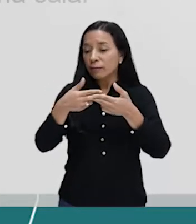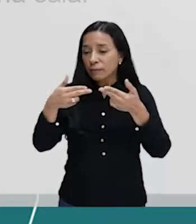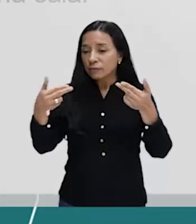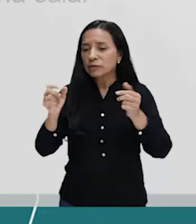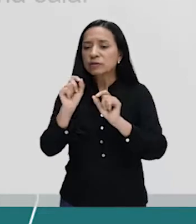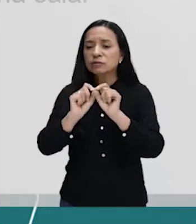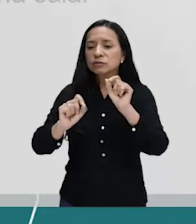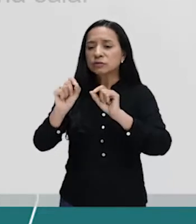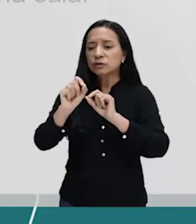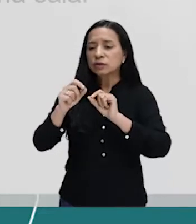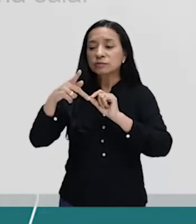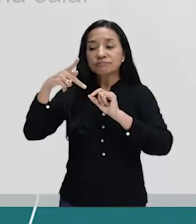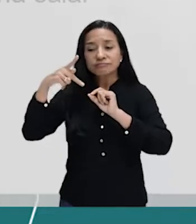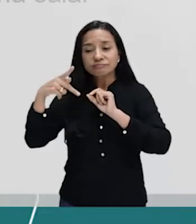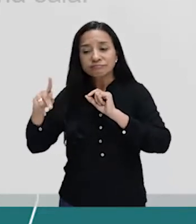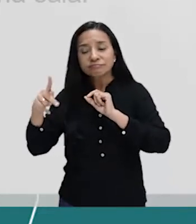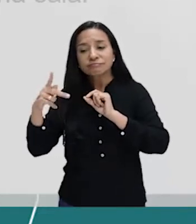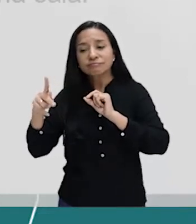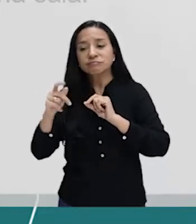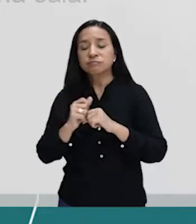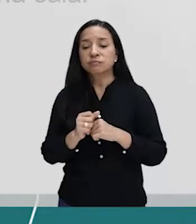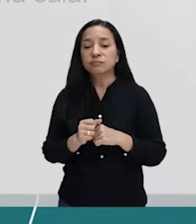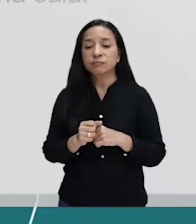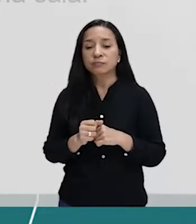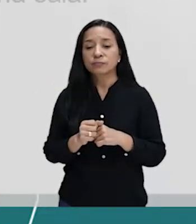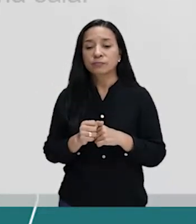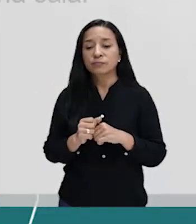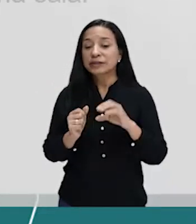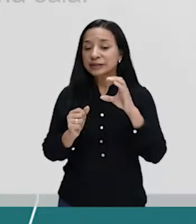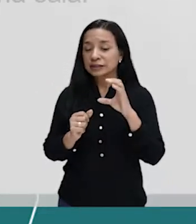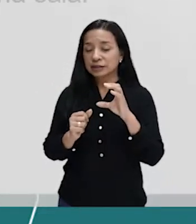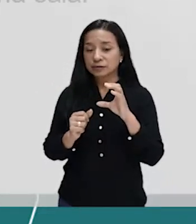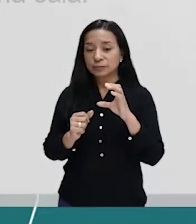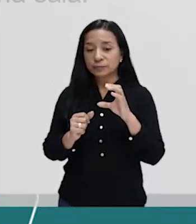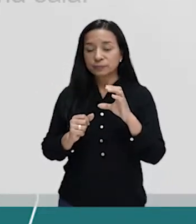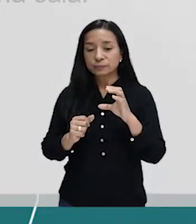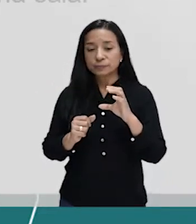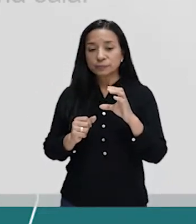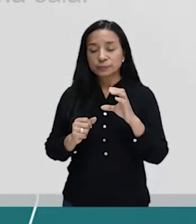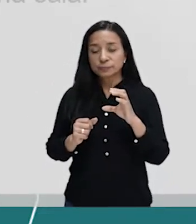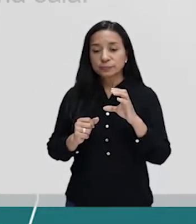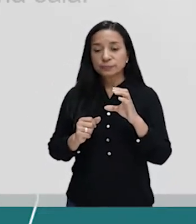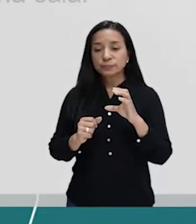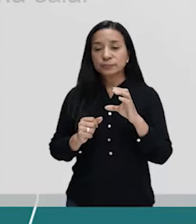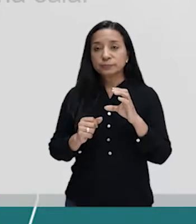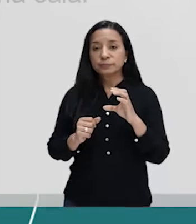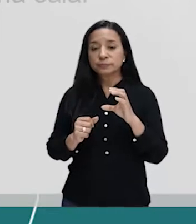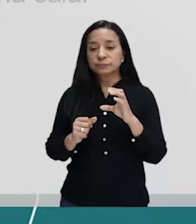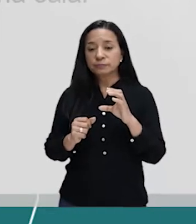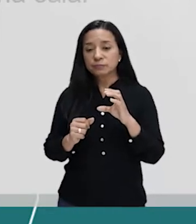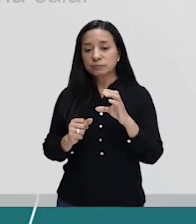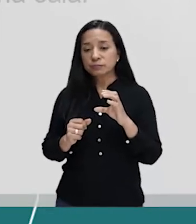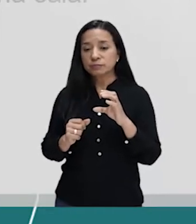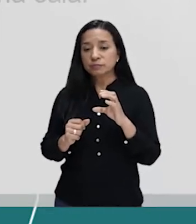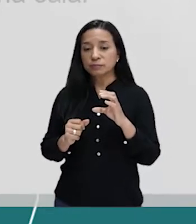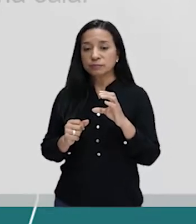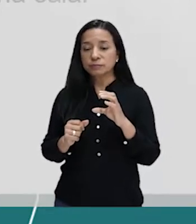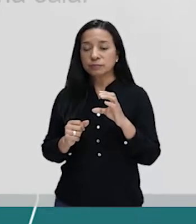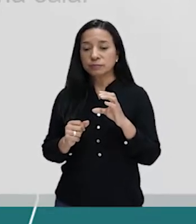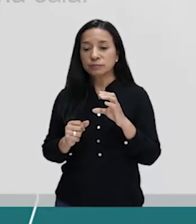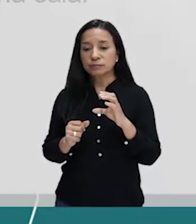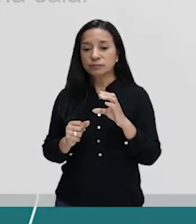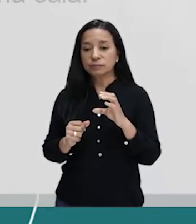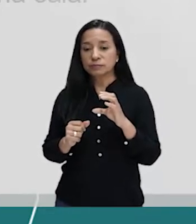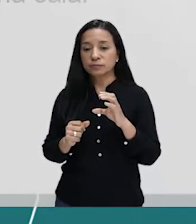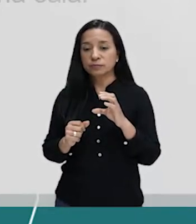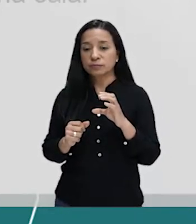específico, o material dele. Depois da briga com o marido, fez as malas dele, né?